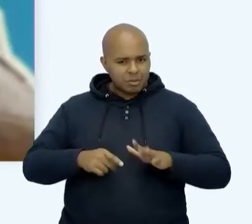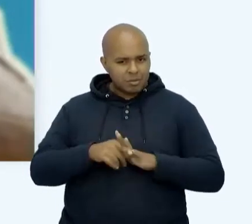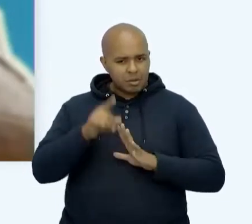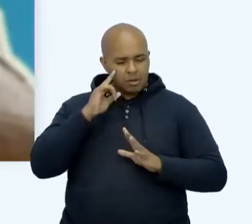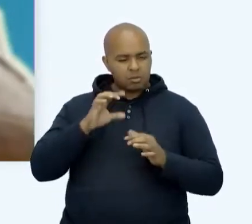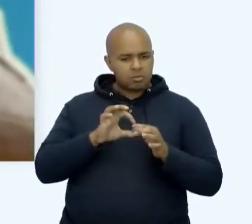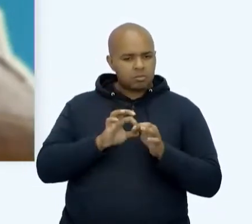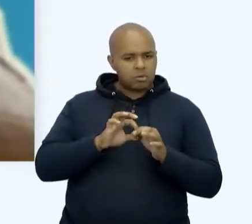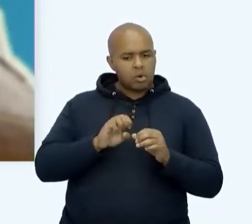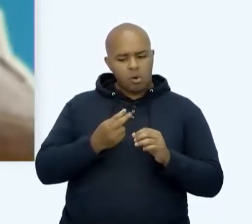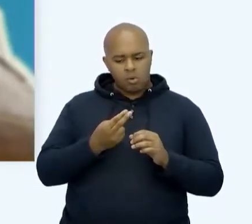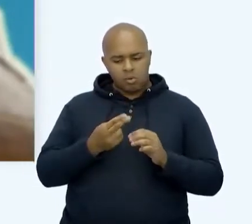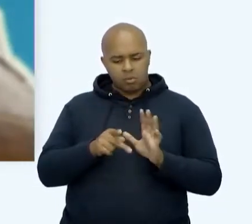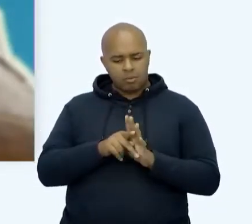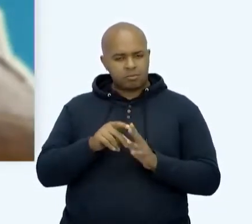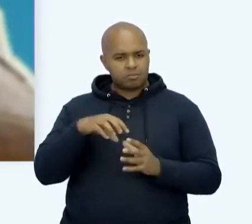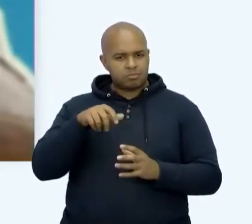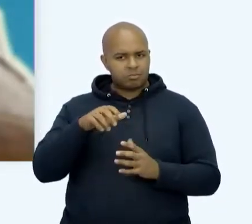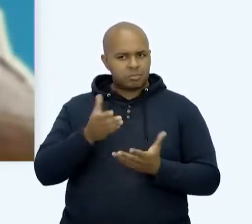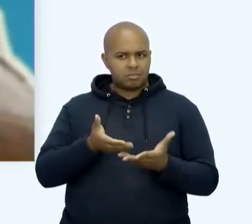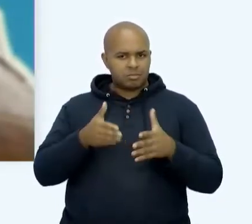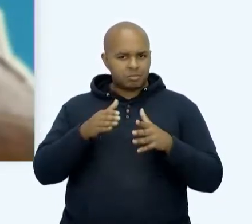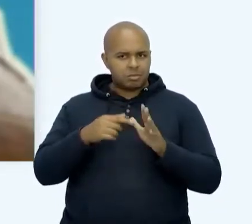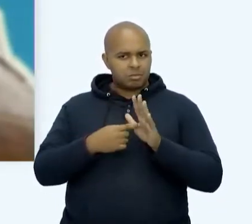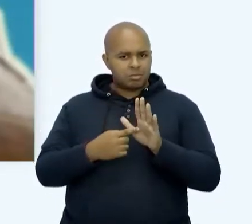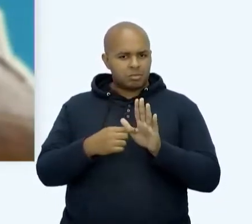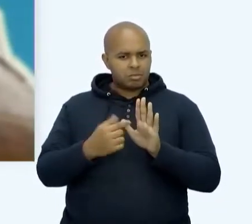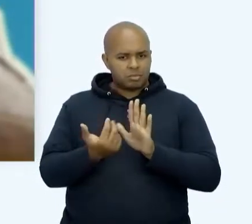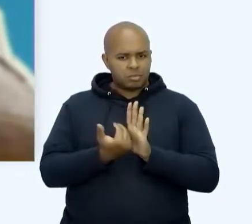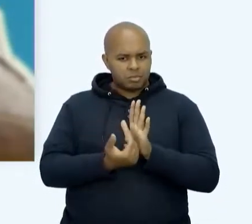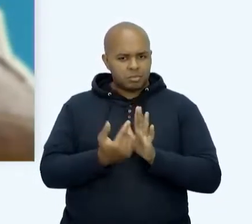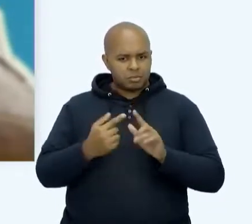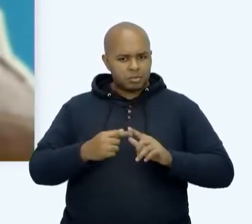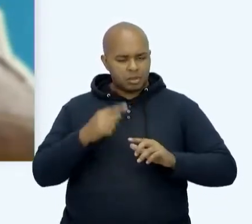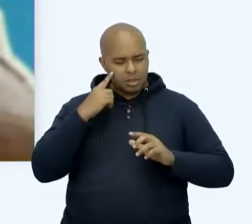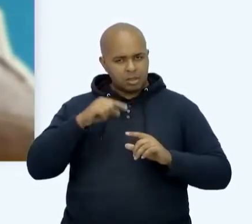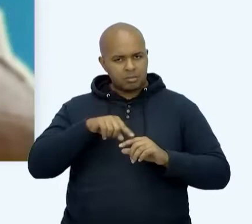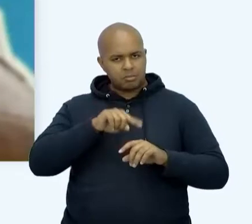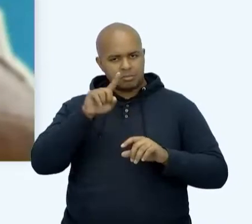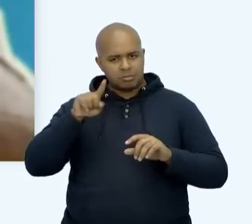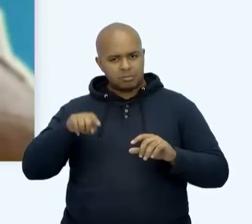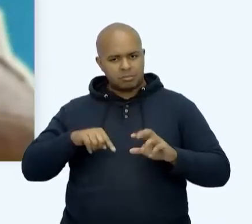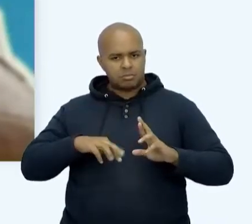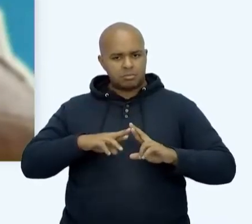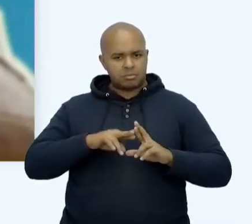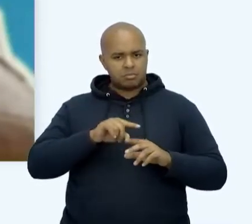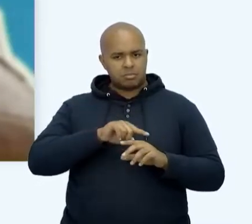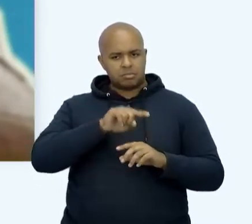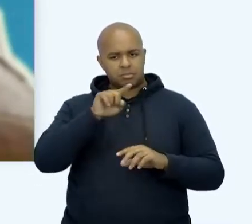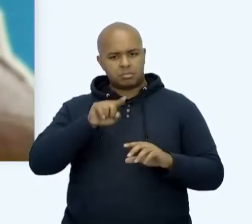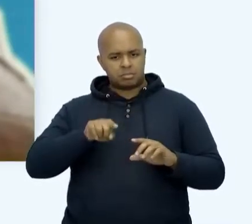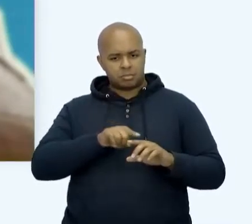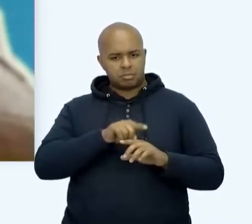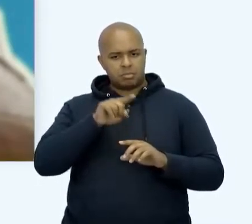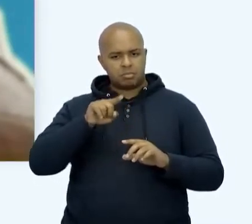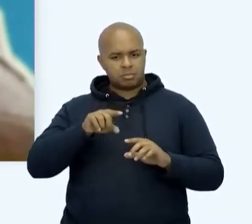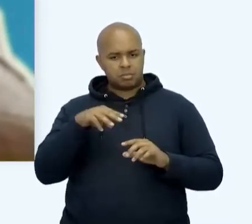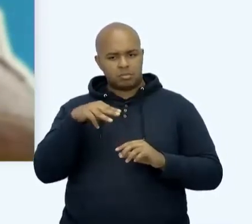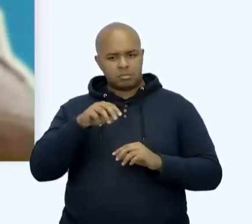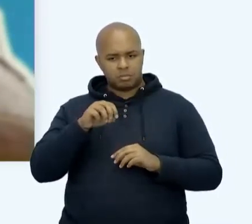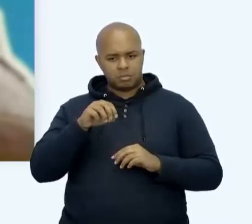do produto ou da embalagem. A simbologia adotada aqui no Brasil é um triângulo com 3 setas, chamado Triângulo